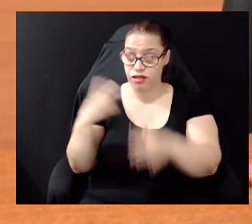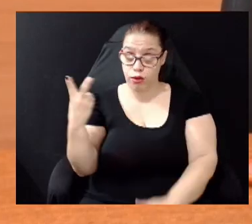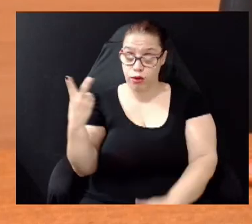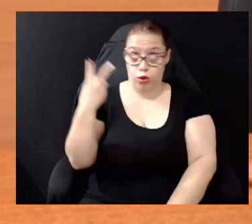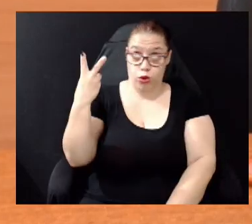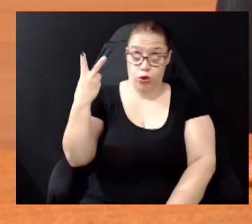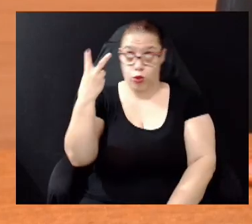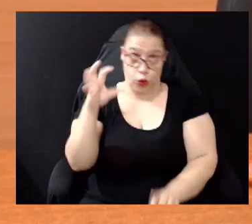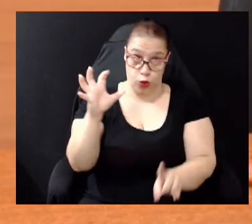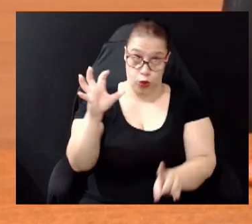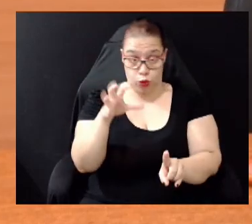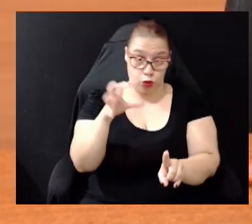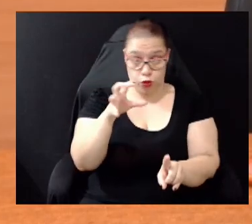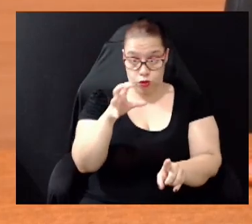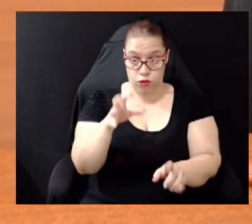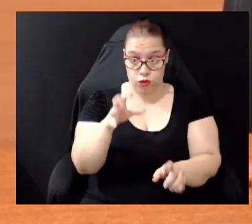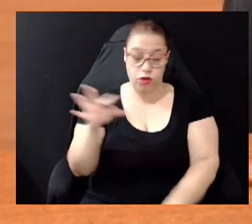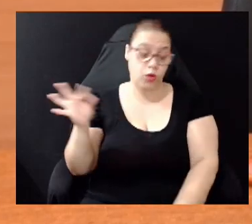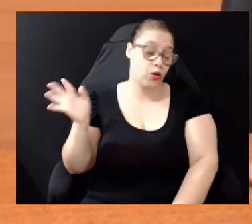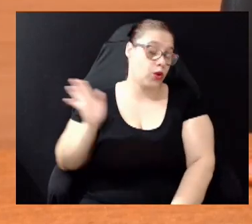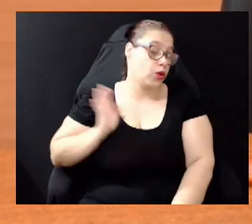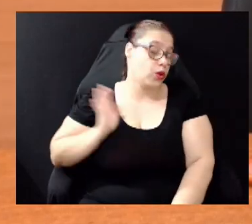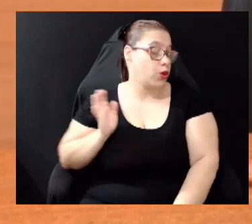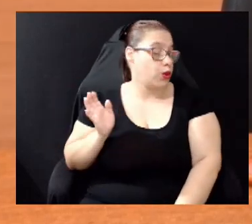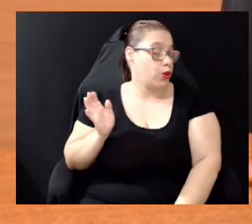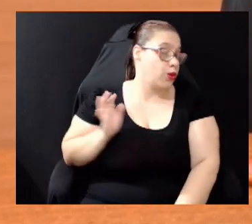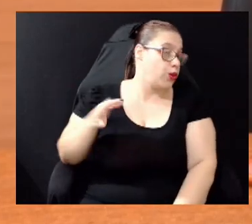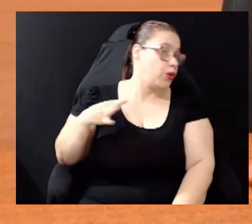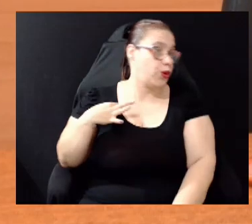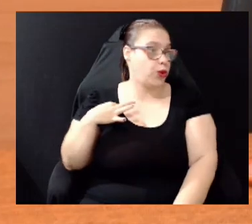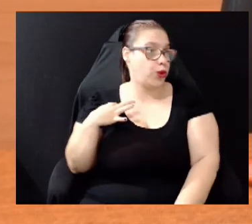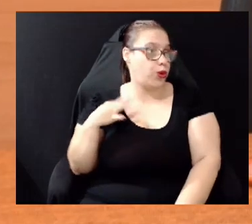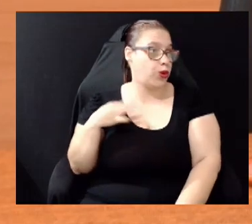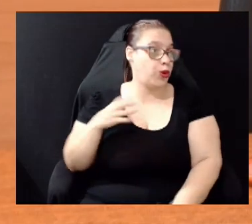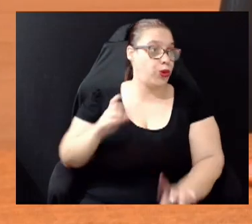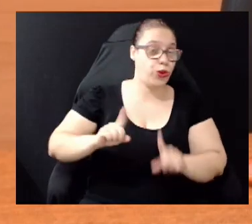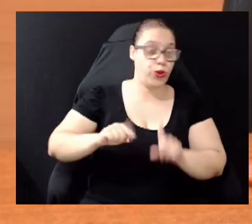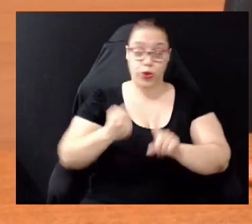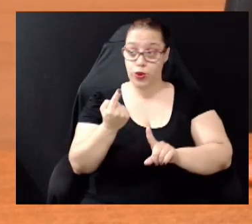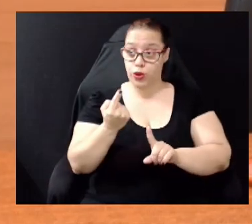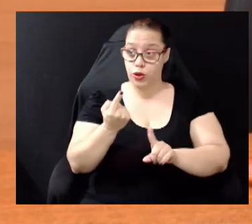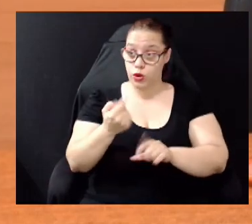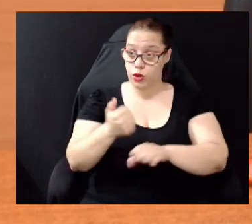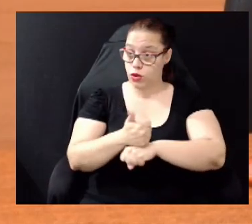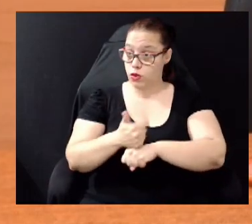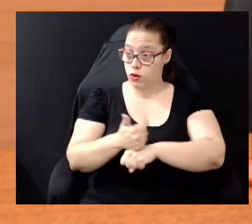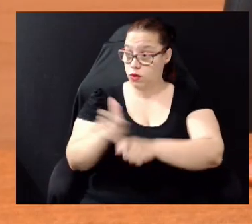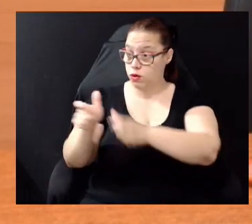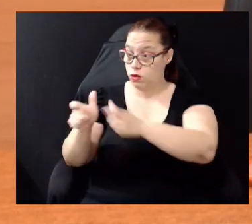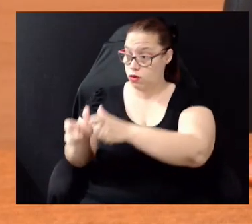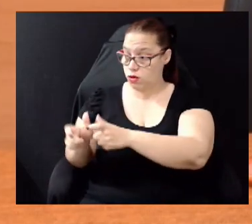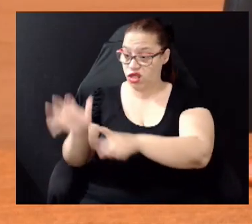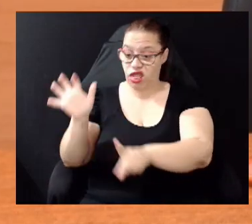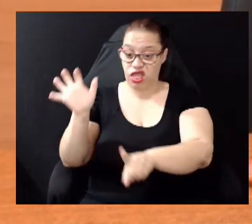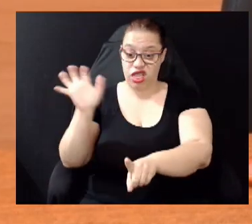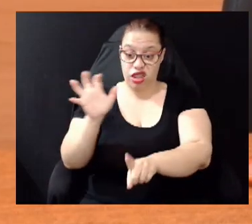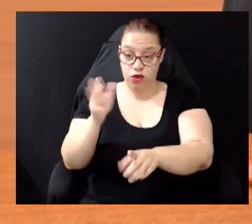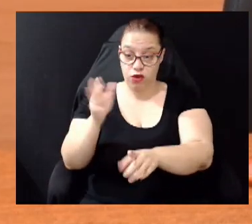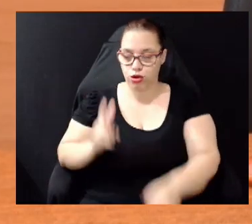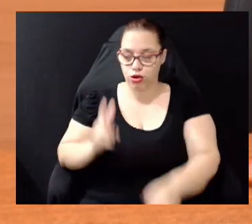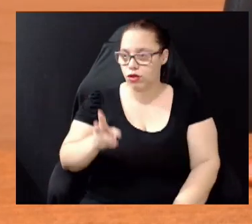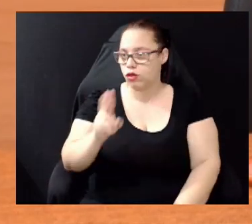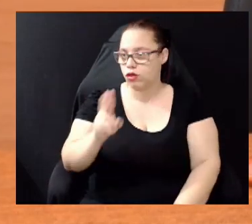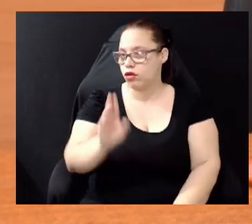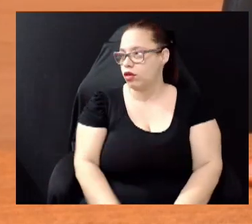ao privilegiar e, inclusive, empoderar e dar cargos para pessoas assediadoras, né? Quase como se você